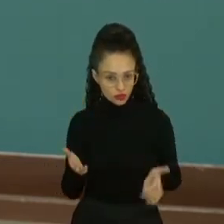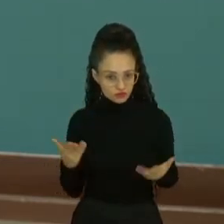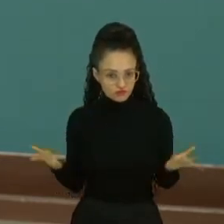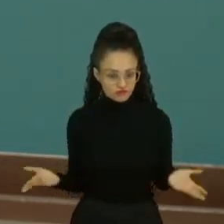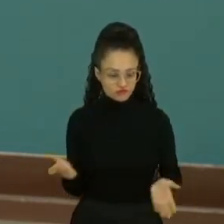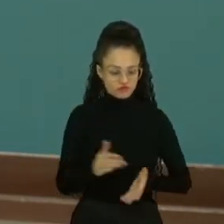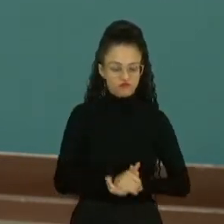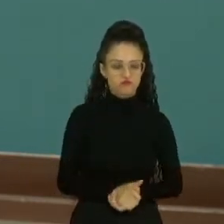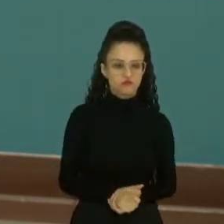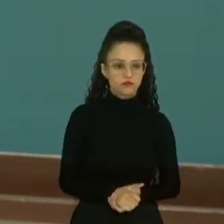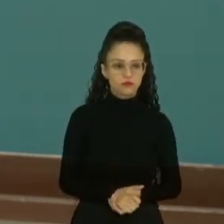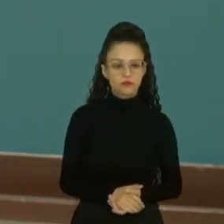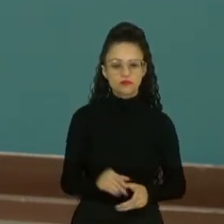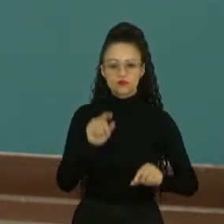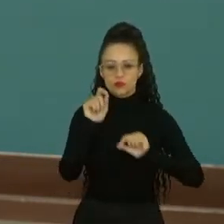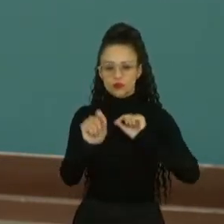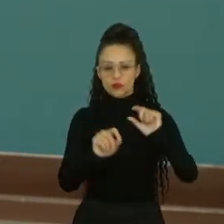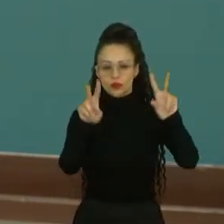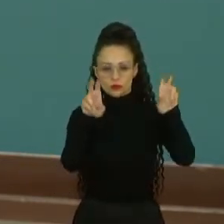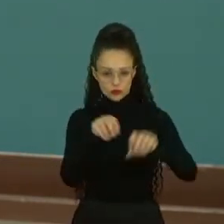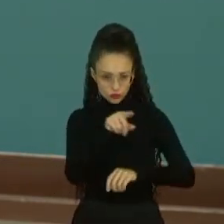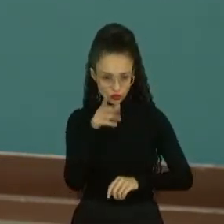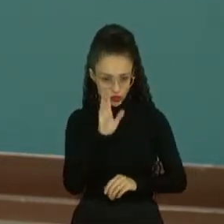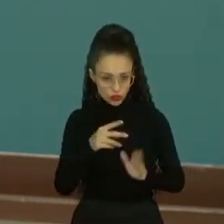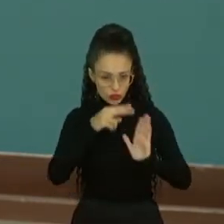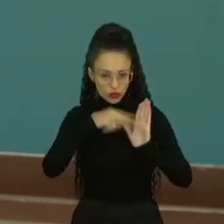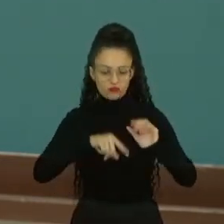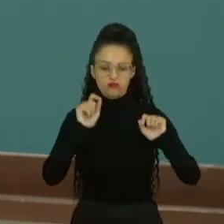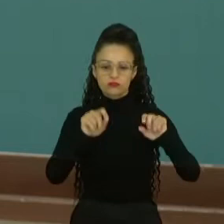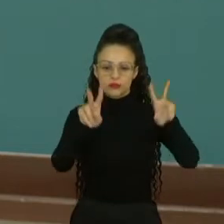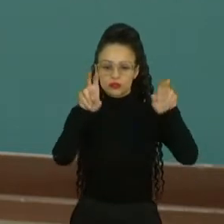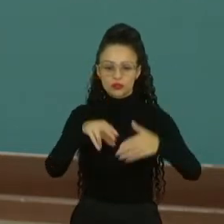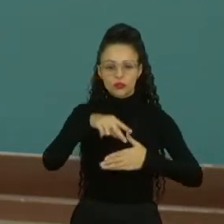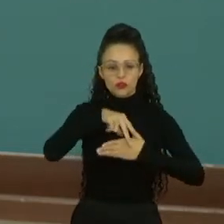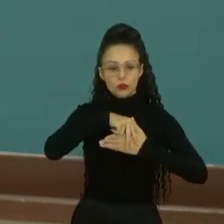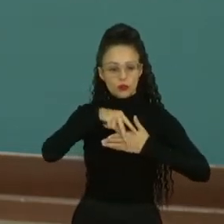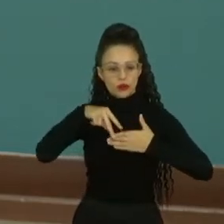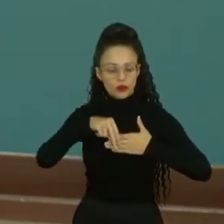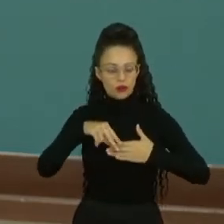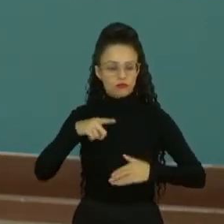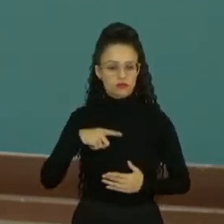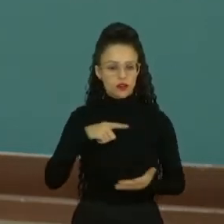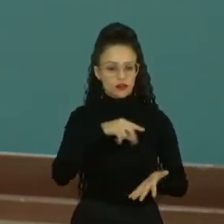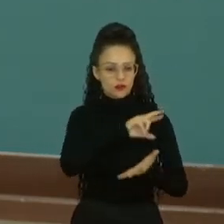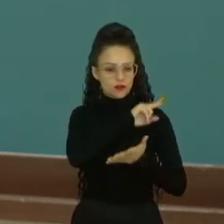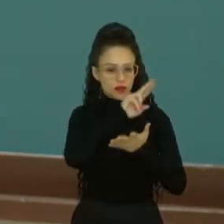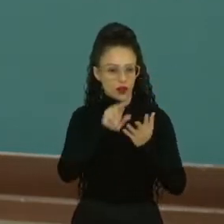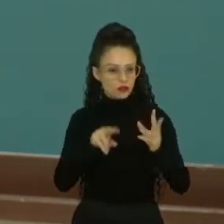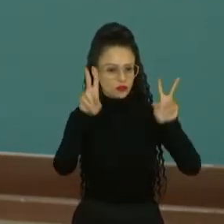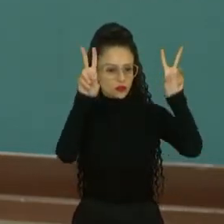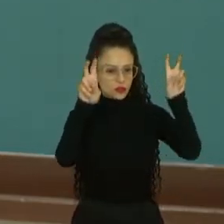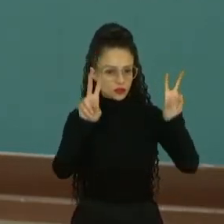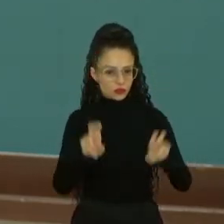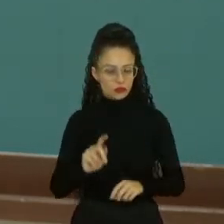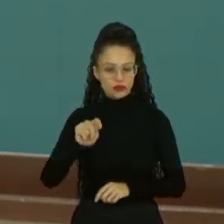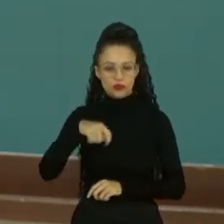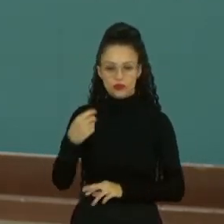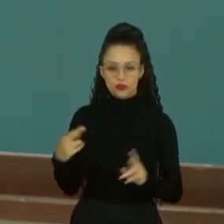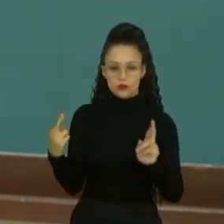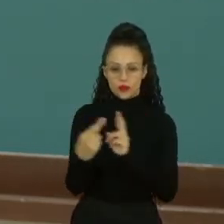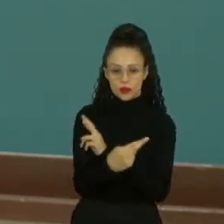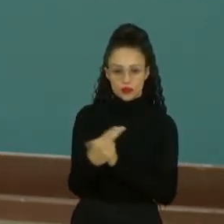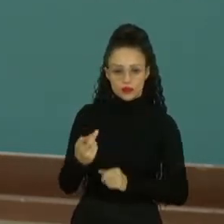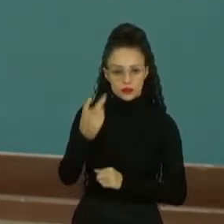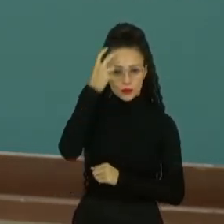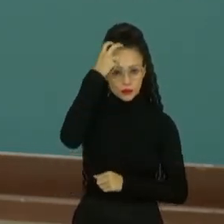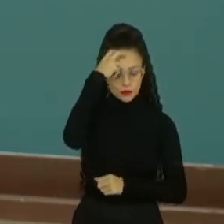né? Qual era o assunto, se você já leu, né? Então, os cordéis, eles podem tratar de vários assuntos ali relacionados à